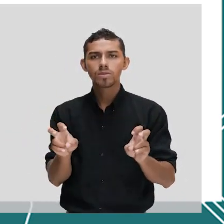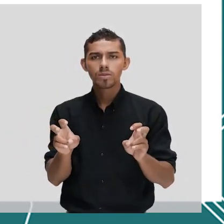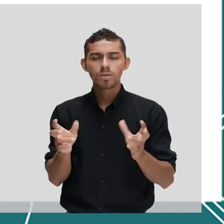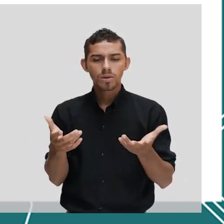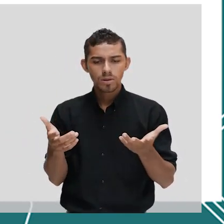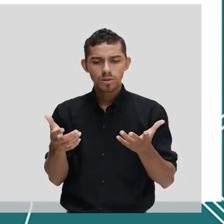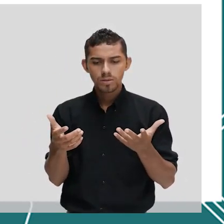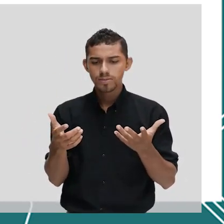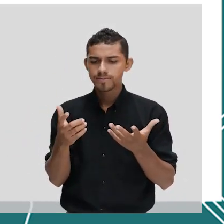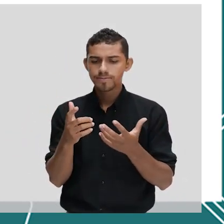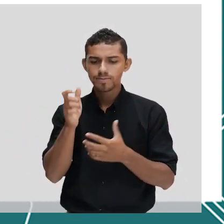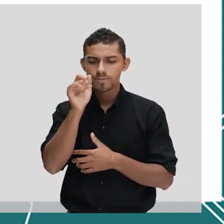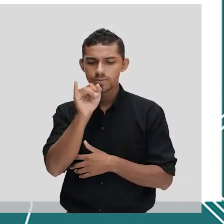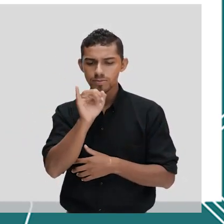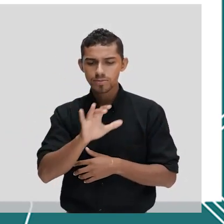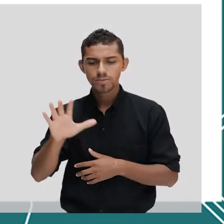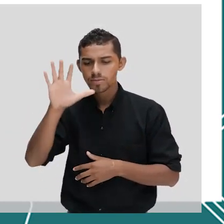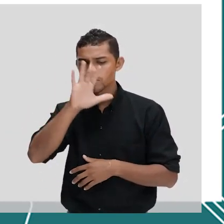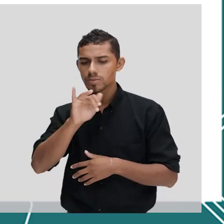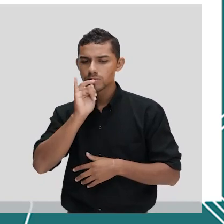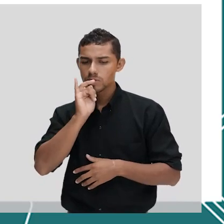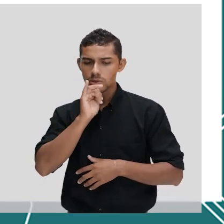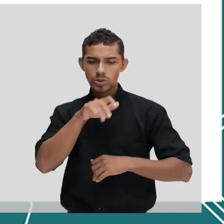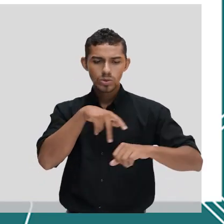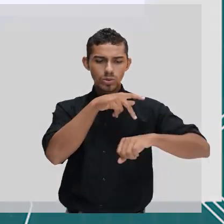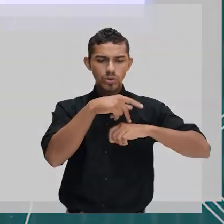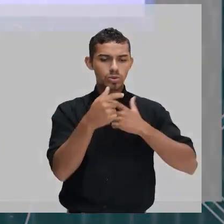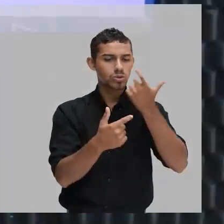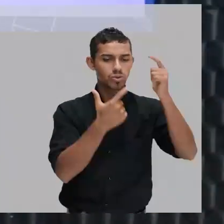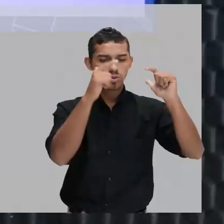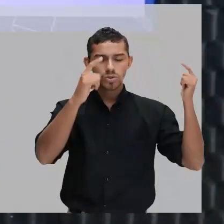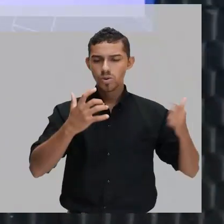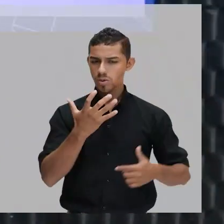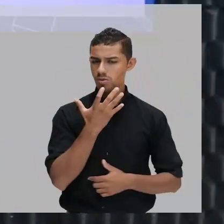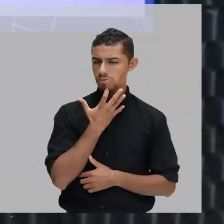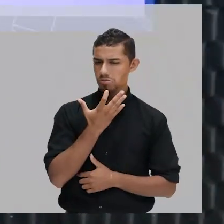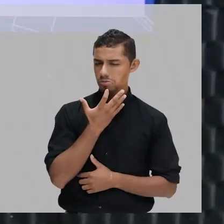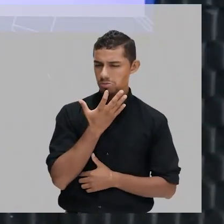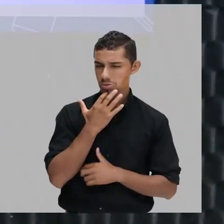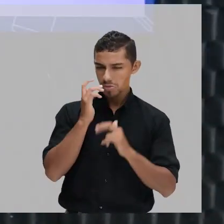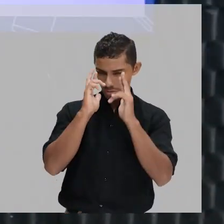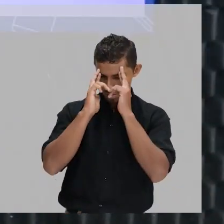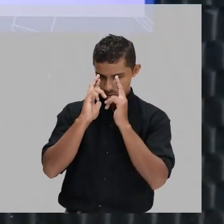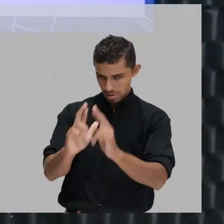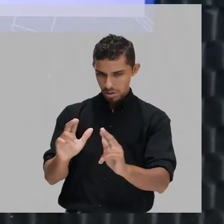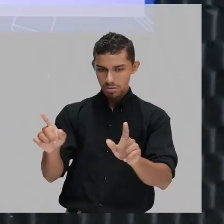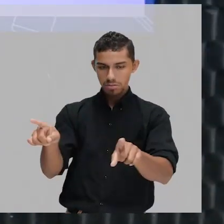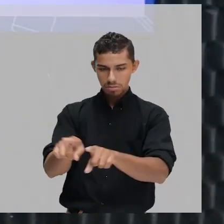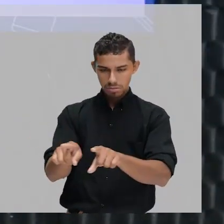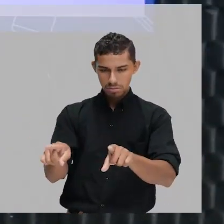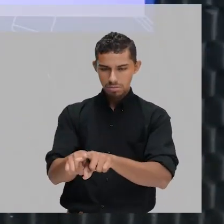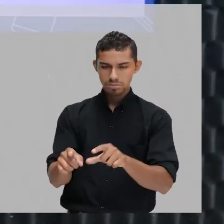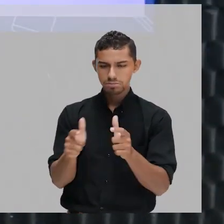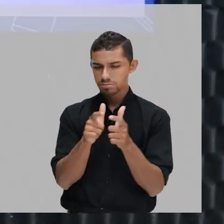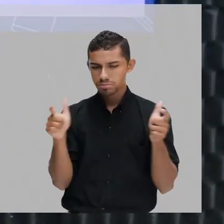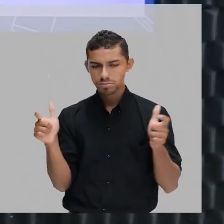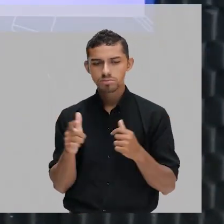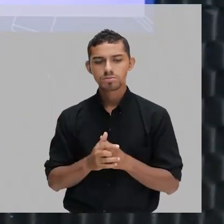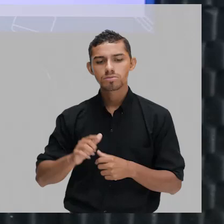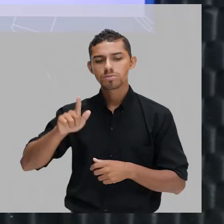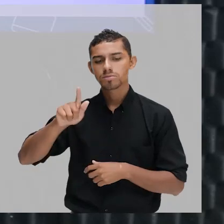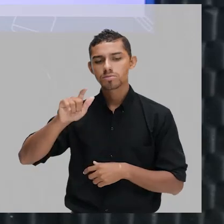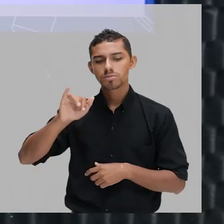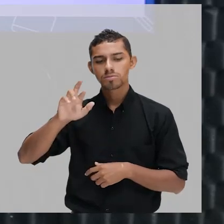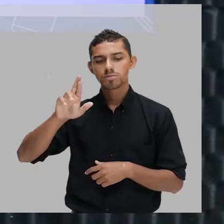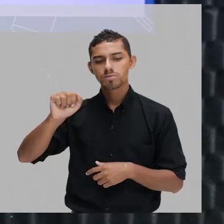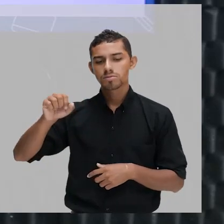extensão internacional, porque eles são conhecidos, respeitados, admirados e tem uma referência internacional gigantesca que é o Giramundo.